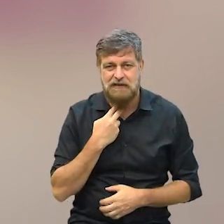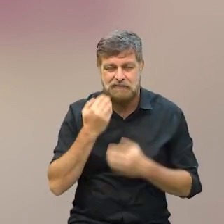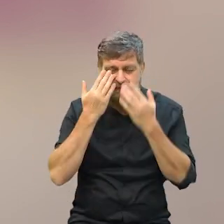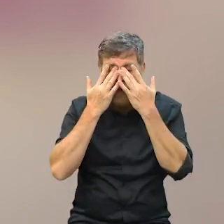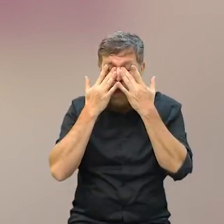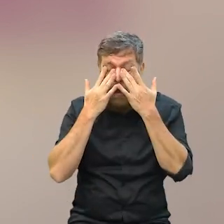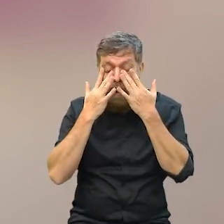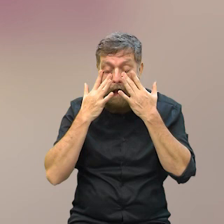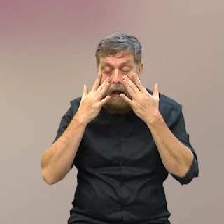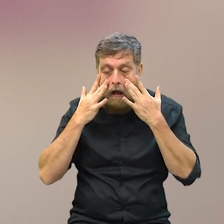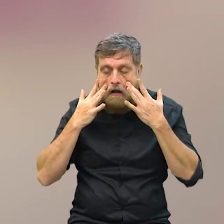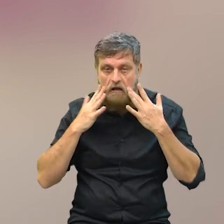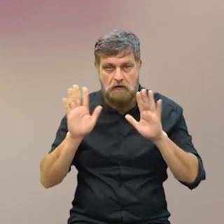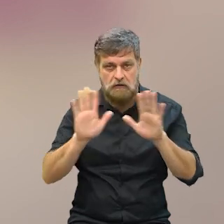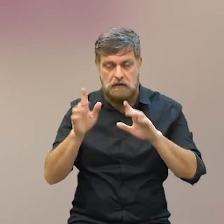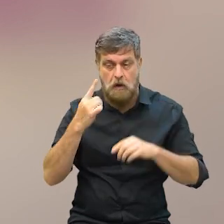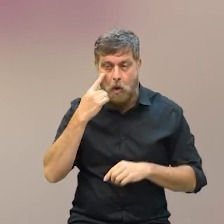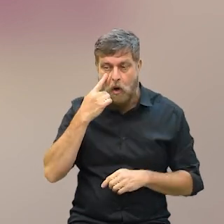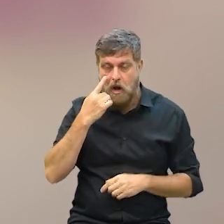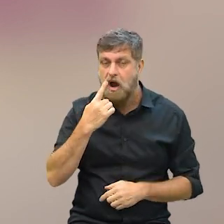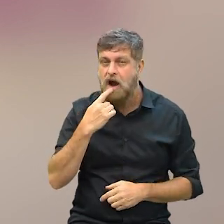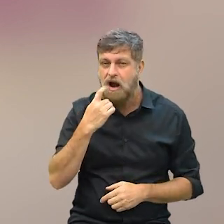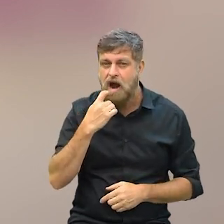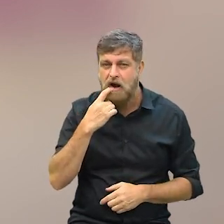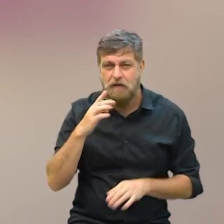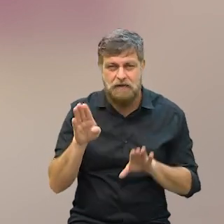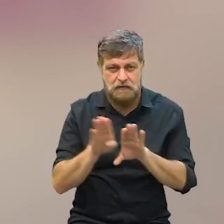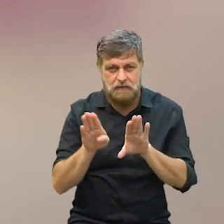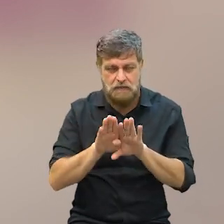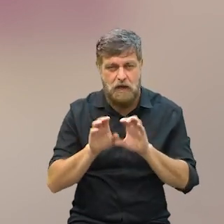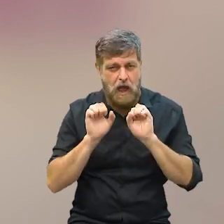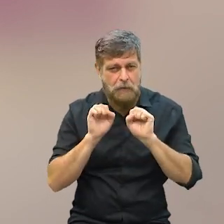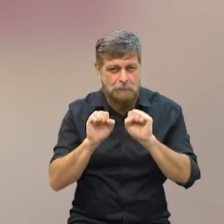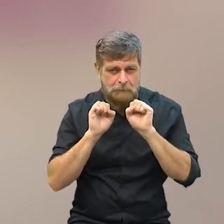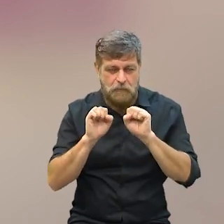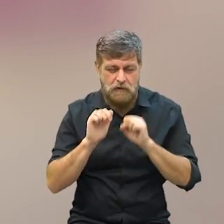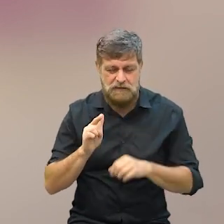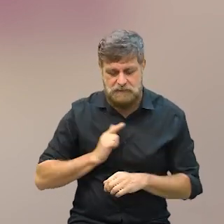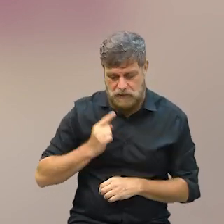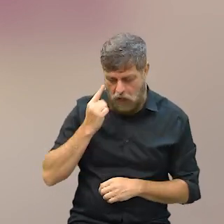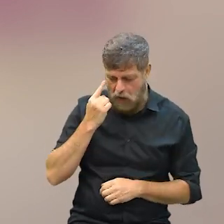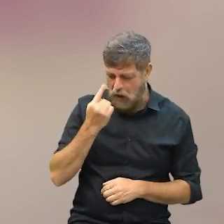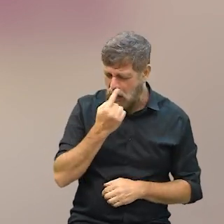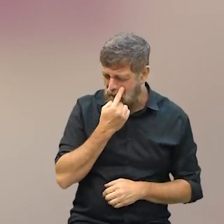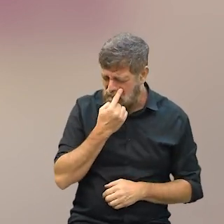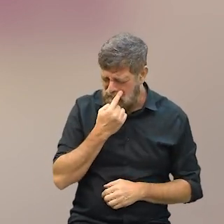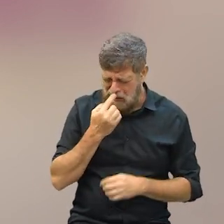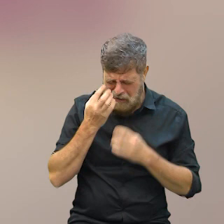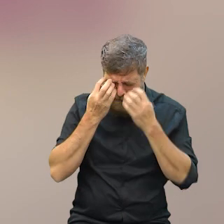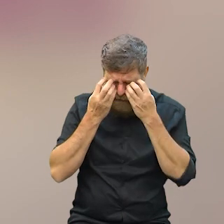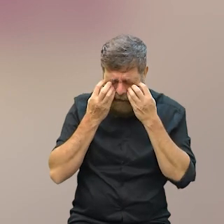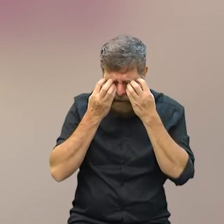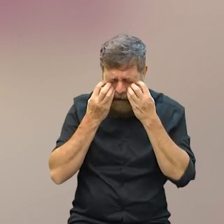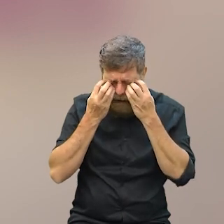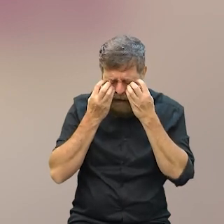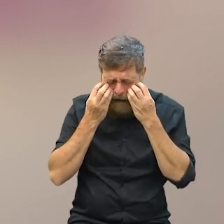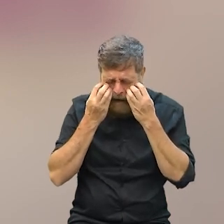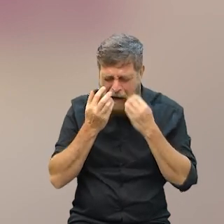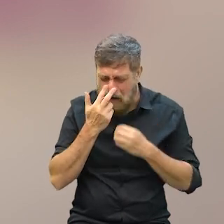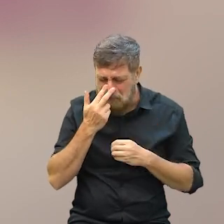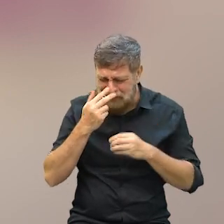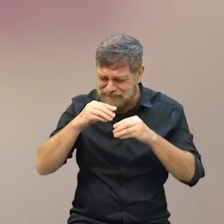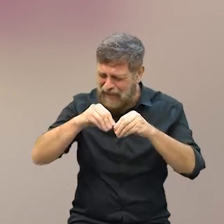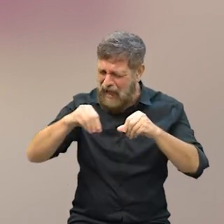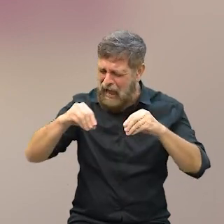secreção purulenta, você tem o olho vermelho, um olho que pode ter sensação de corpo estranho, cheio